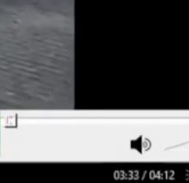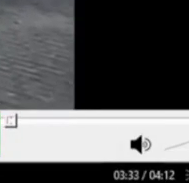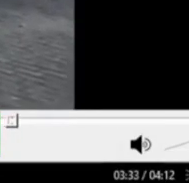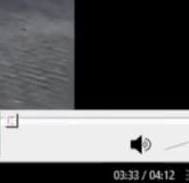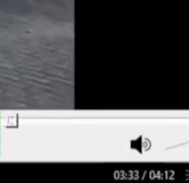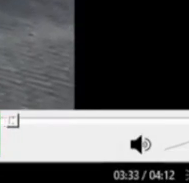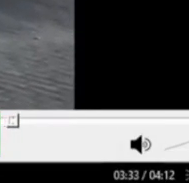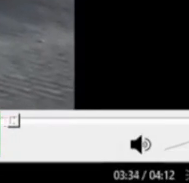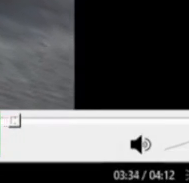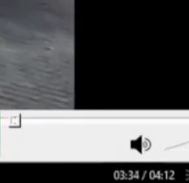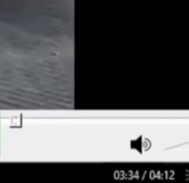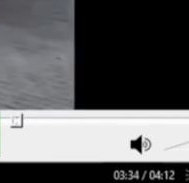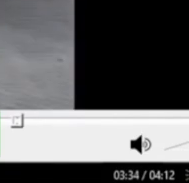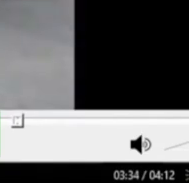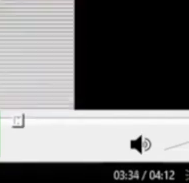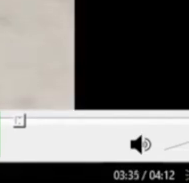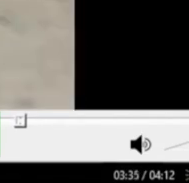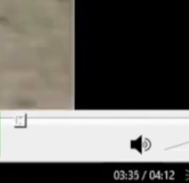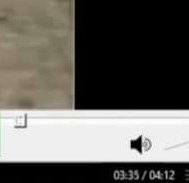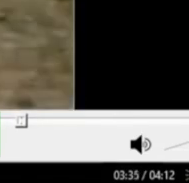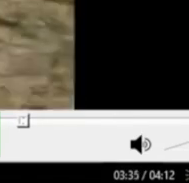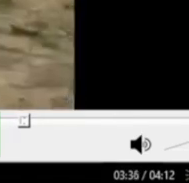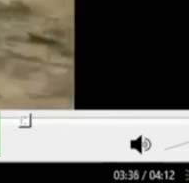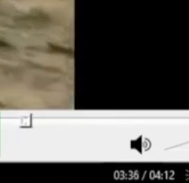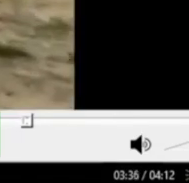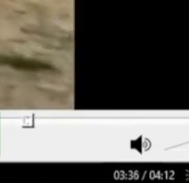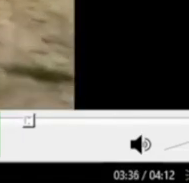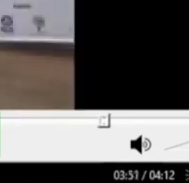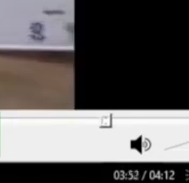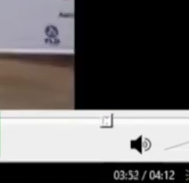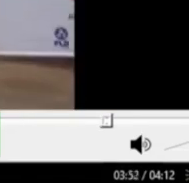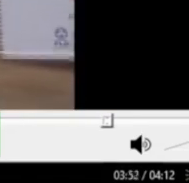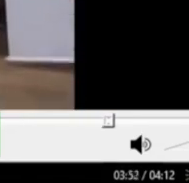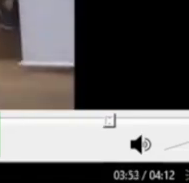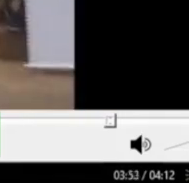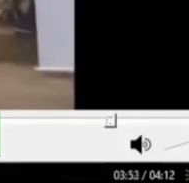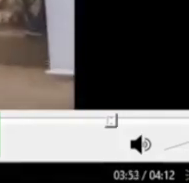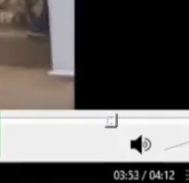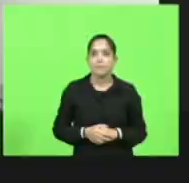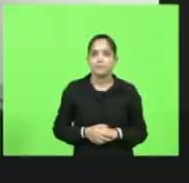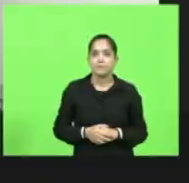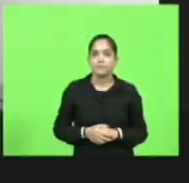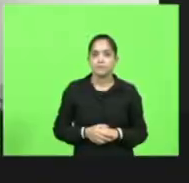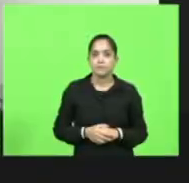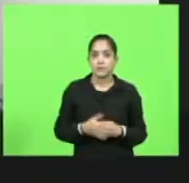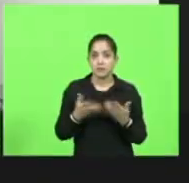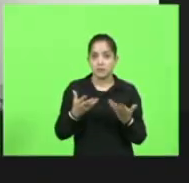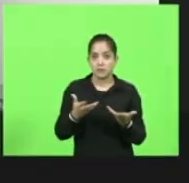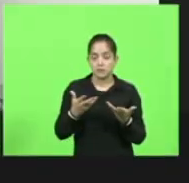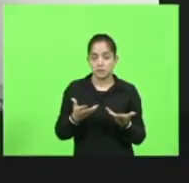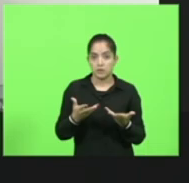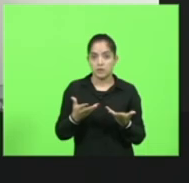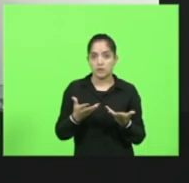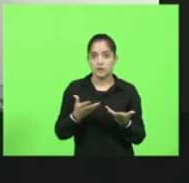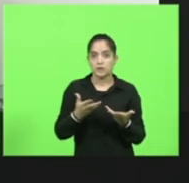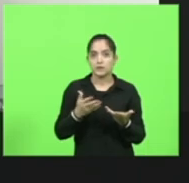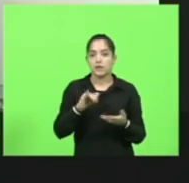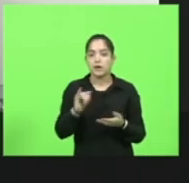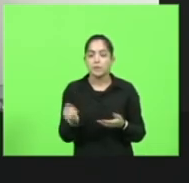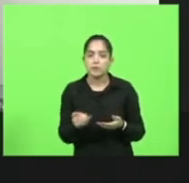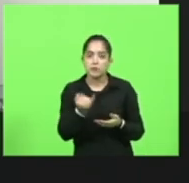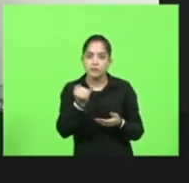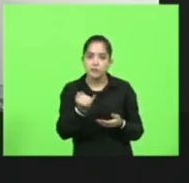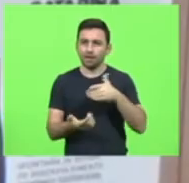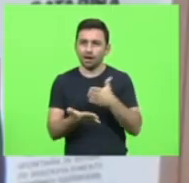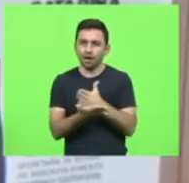o governo tem sido parceiro as ações de apoio constantes durante a reunião de reinstalação que contou com diversos